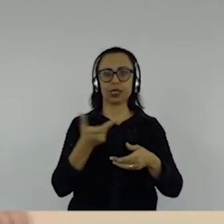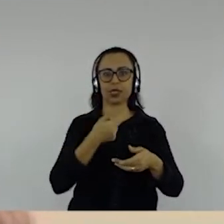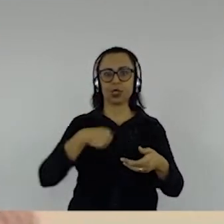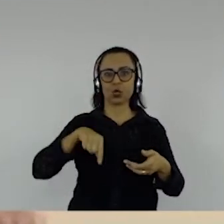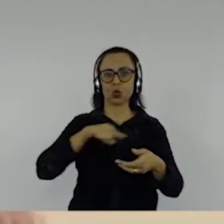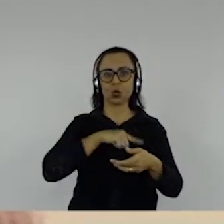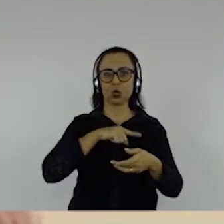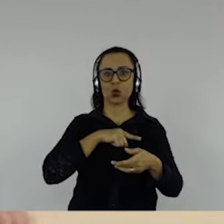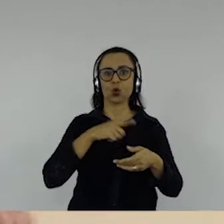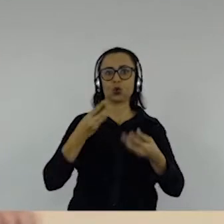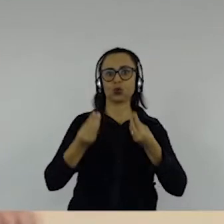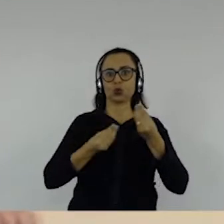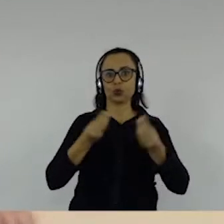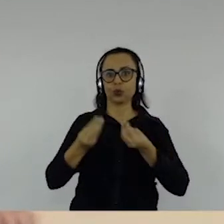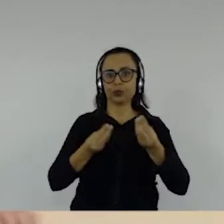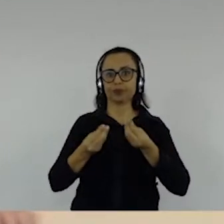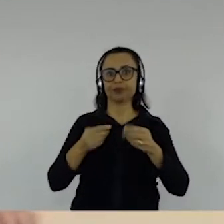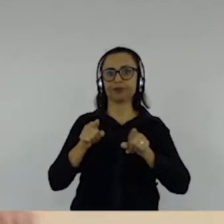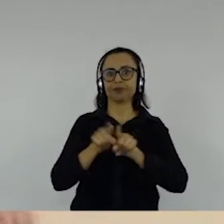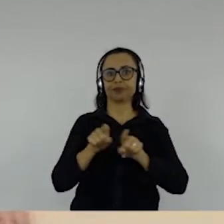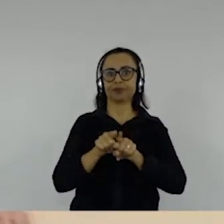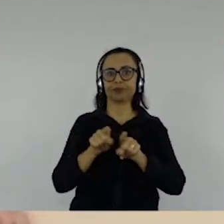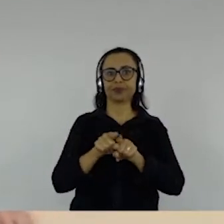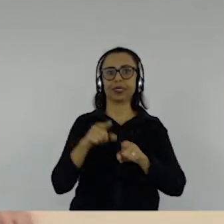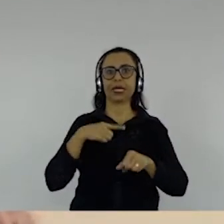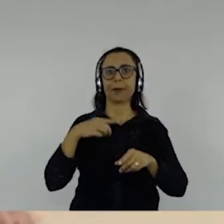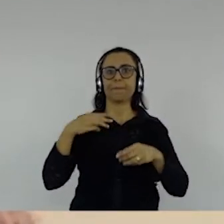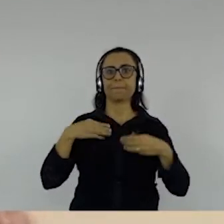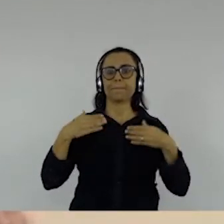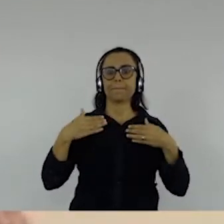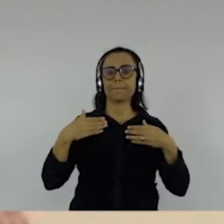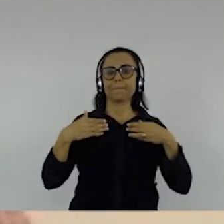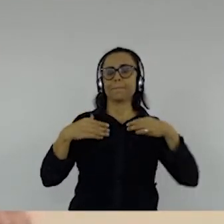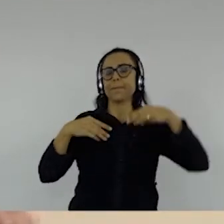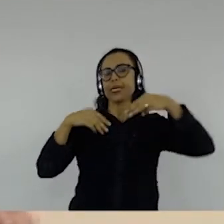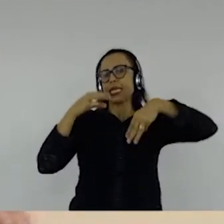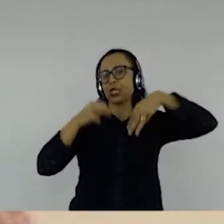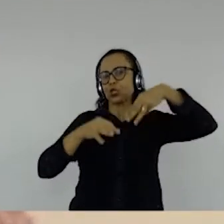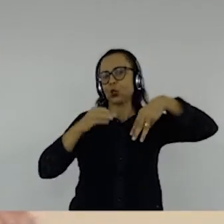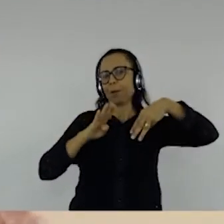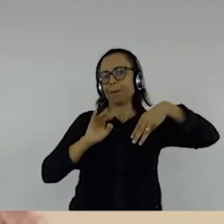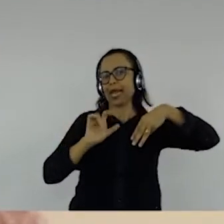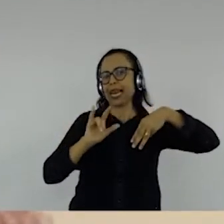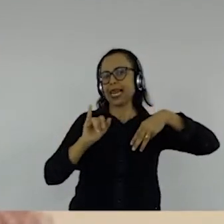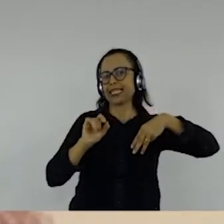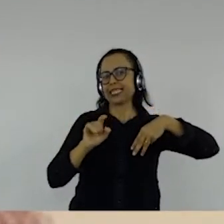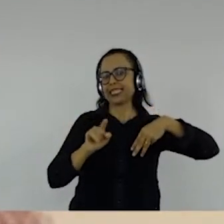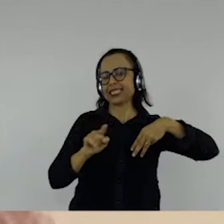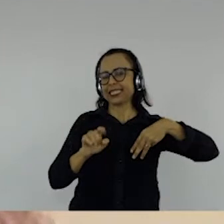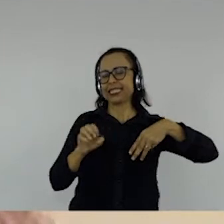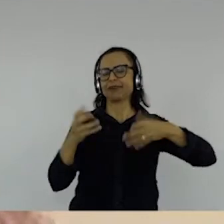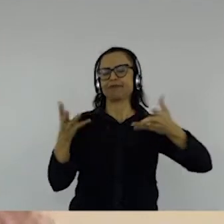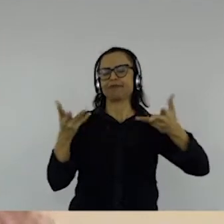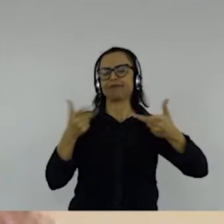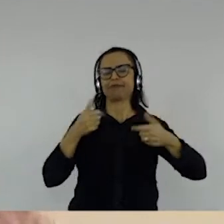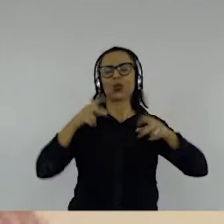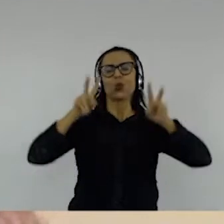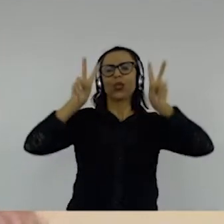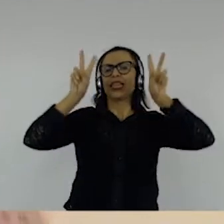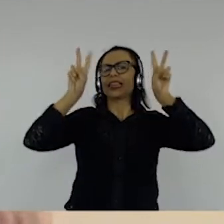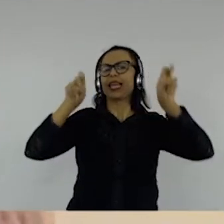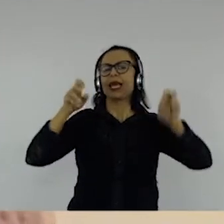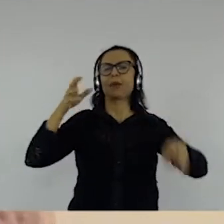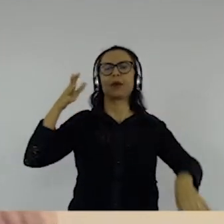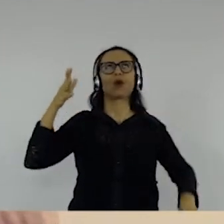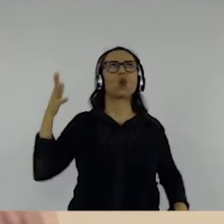cumprimentar o querido amigo ministro Belísio, já parabenizando pela brilhante apresentação do tema, também